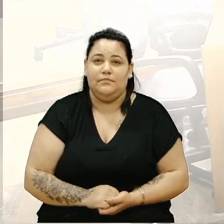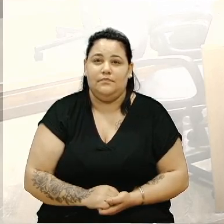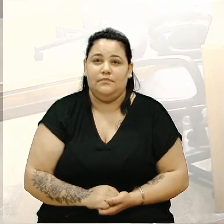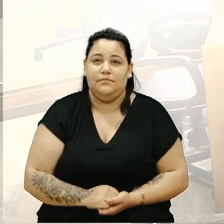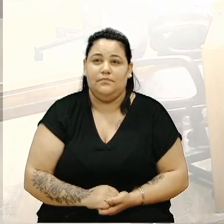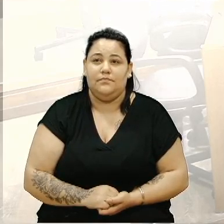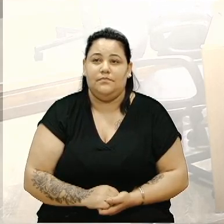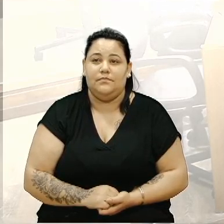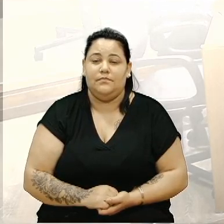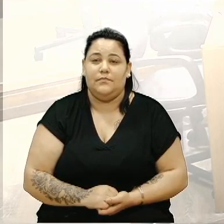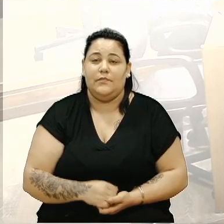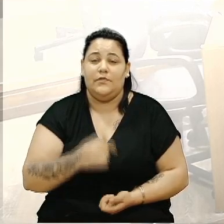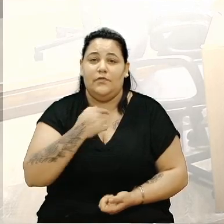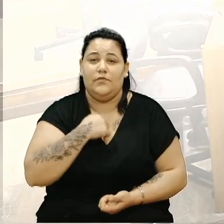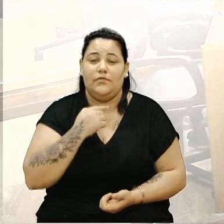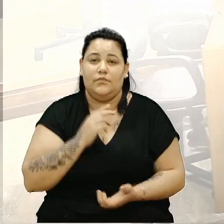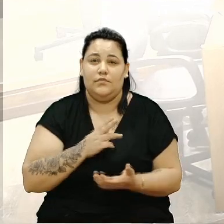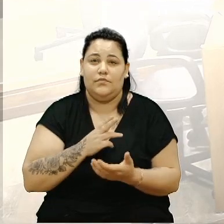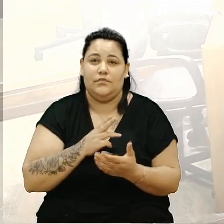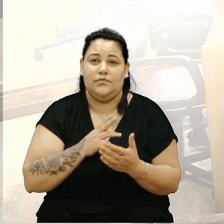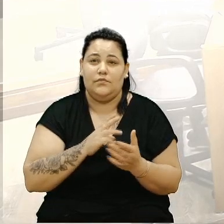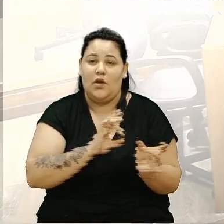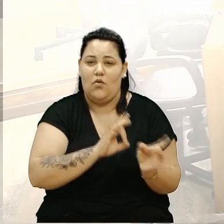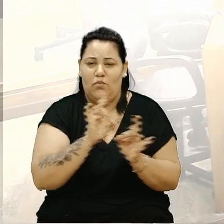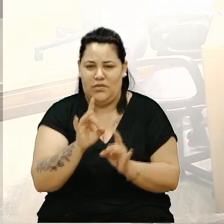Renato Oliveira, que eu acho que